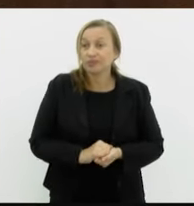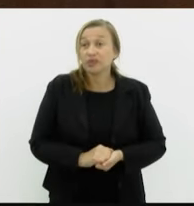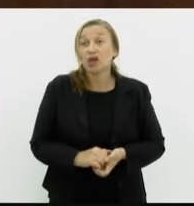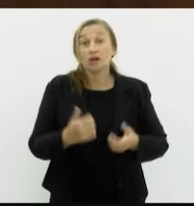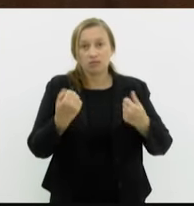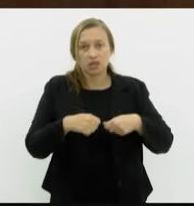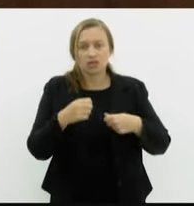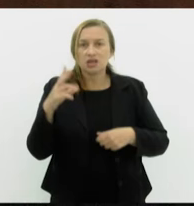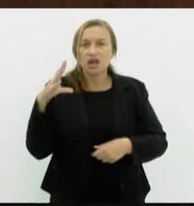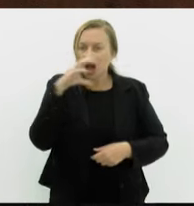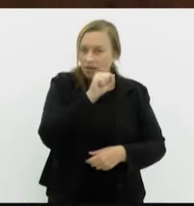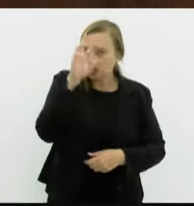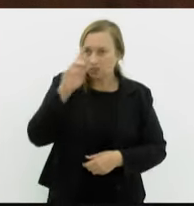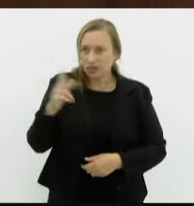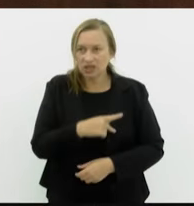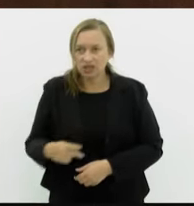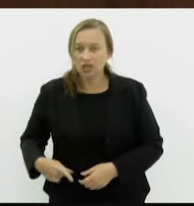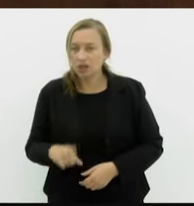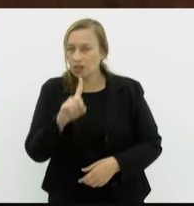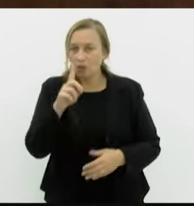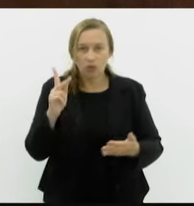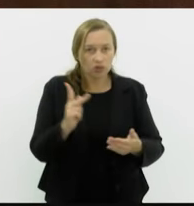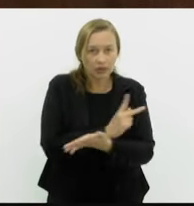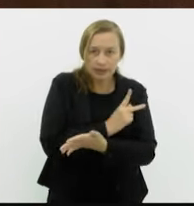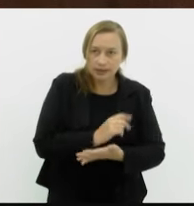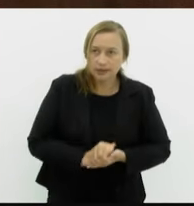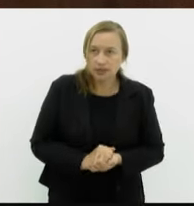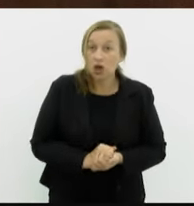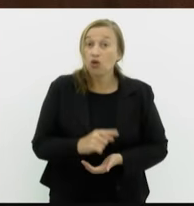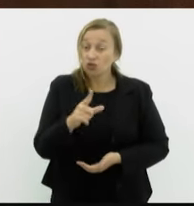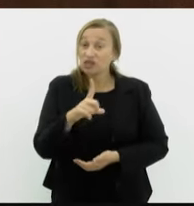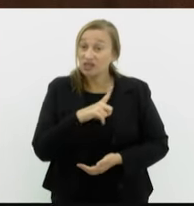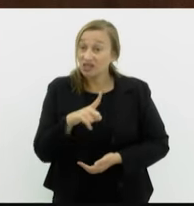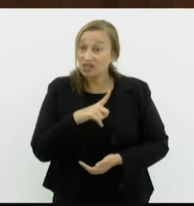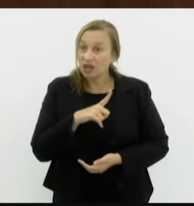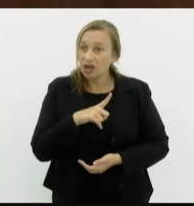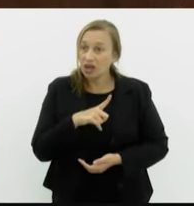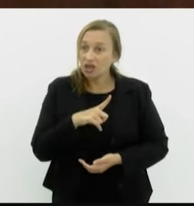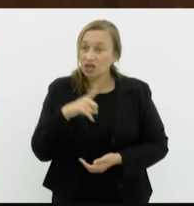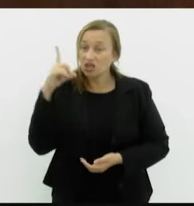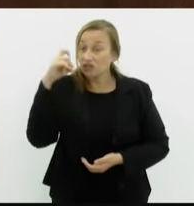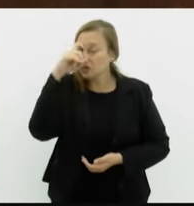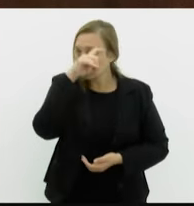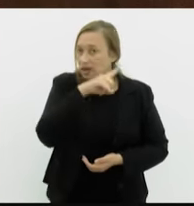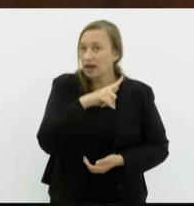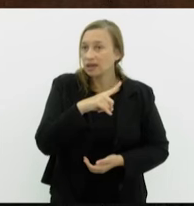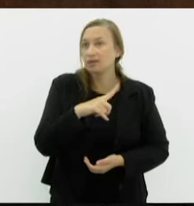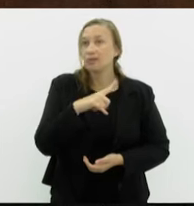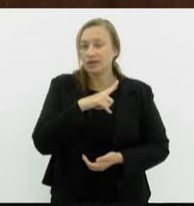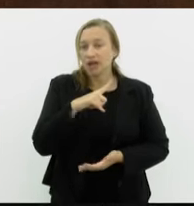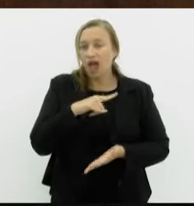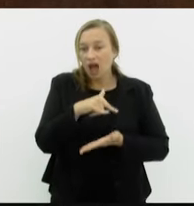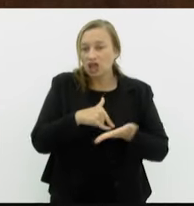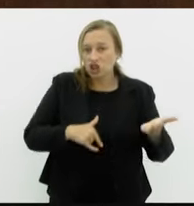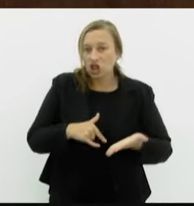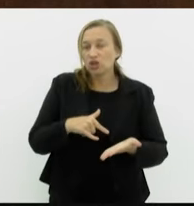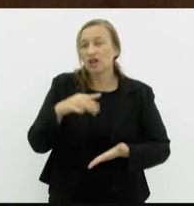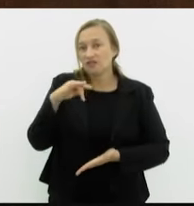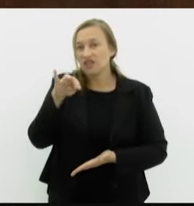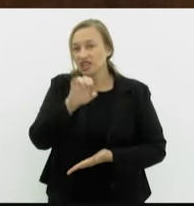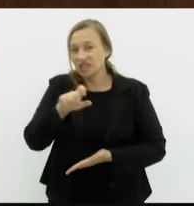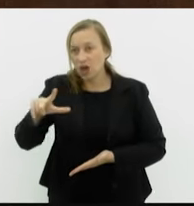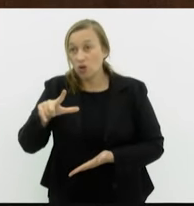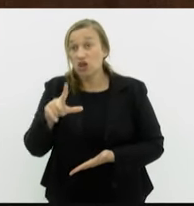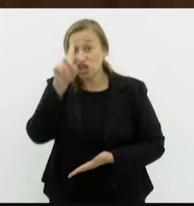de imediato, senhor presidente. Isso não acontece. Você tem uma burocracia enorme para você poder ter esse direito que é